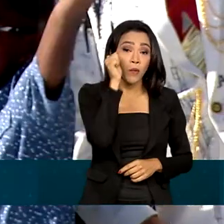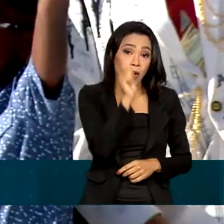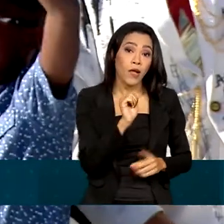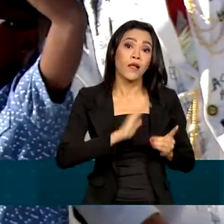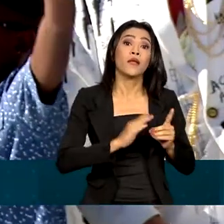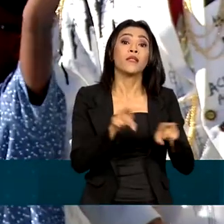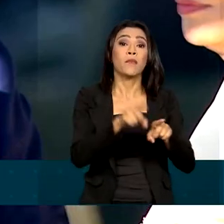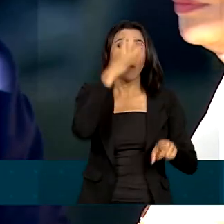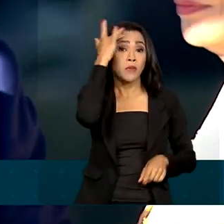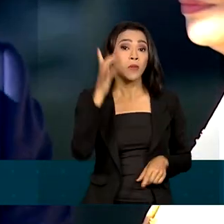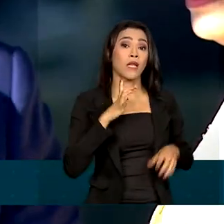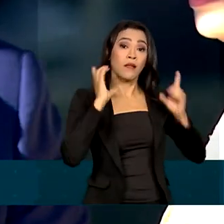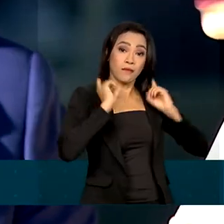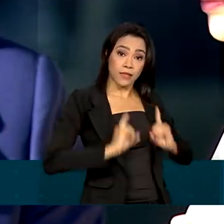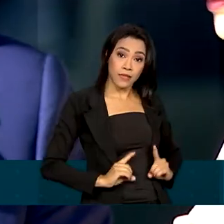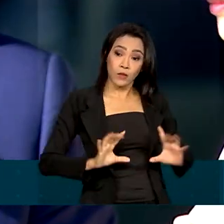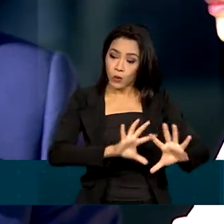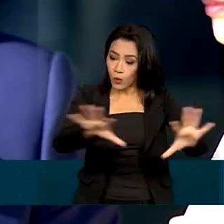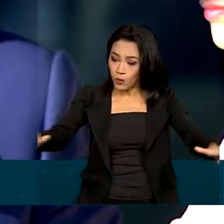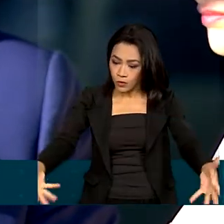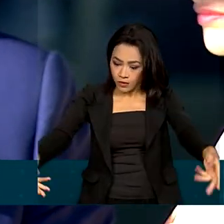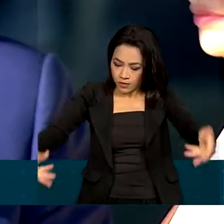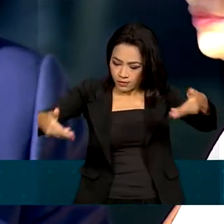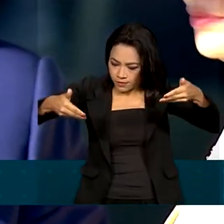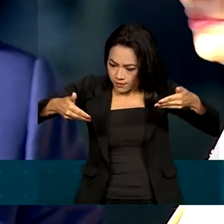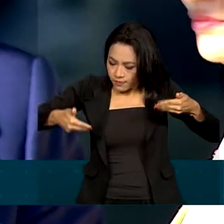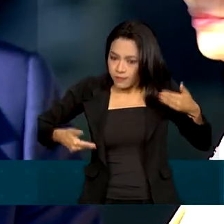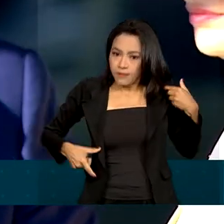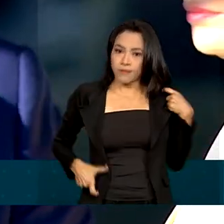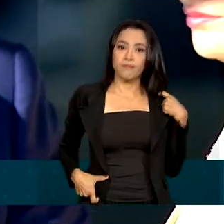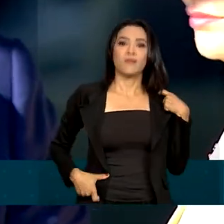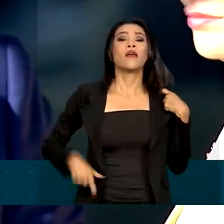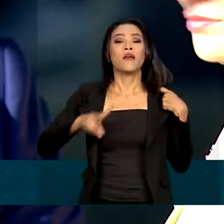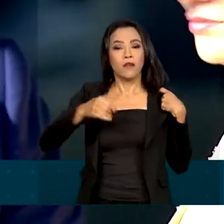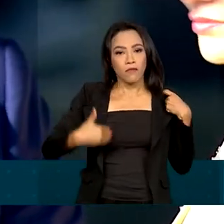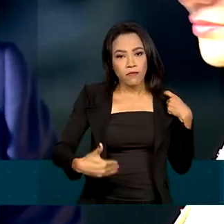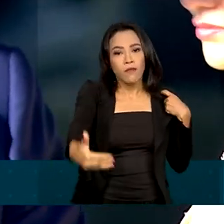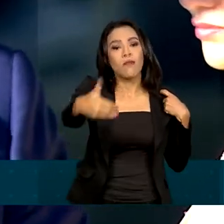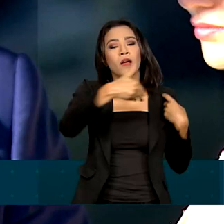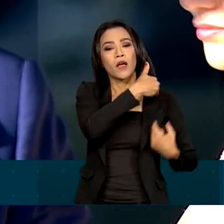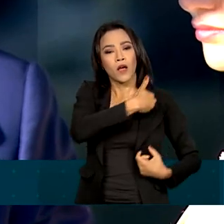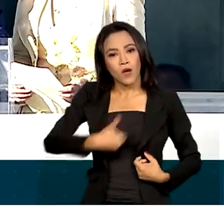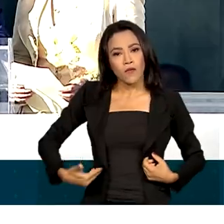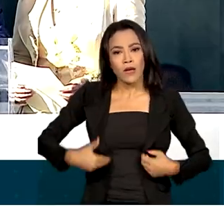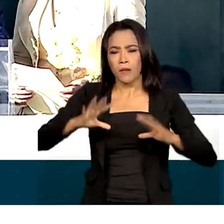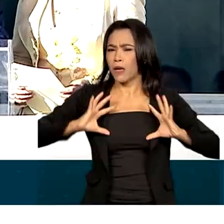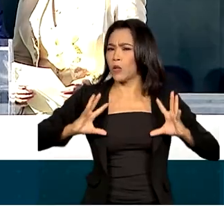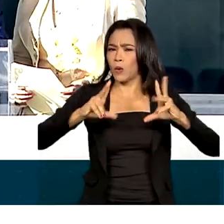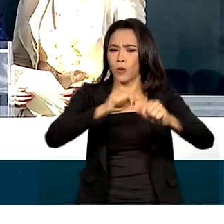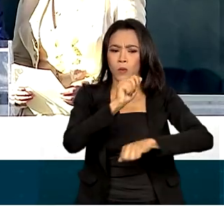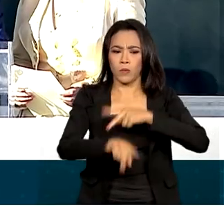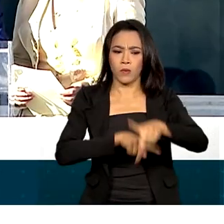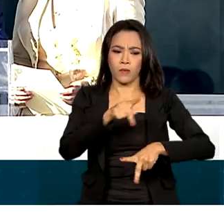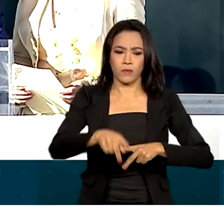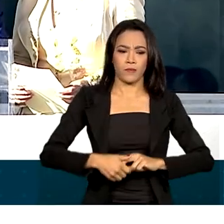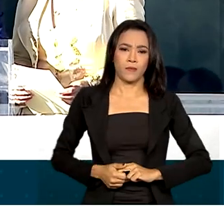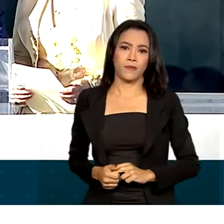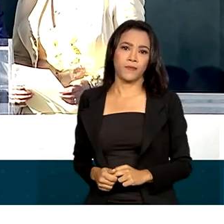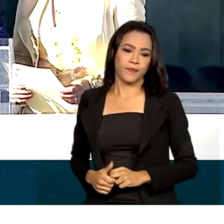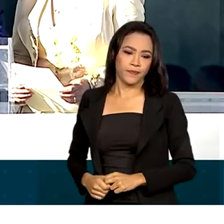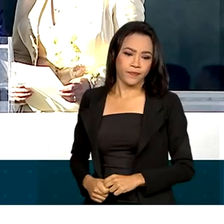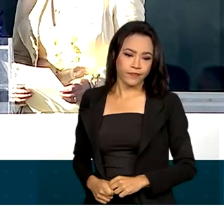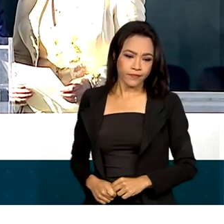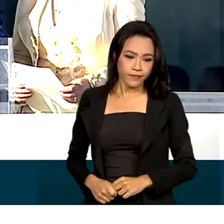com deficiência. Lula afirmou que governará para todos, olhando para um futuro comum. Vou governar para